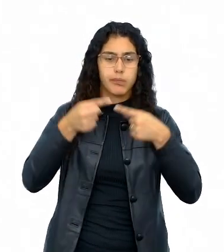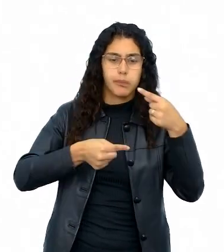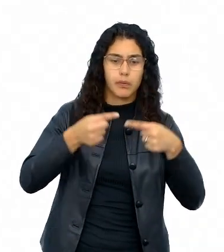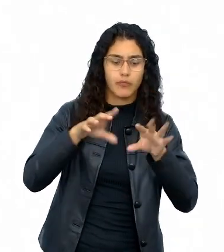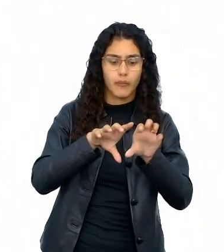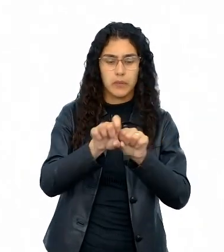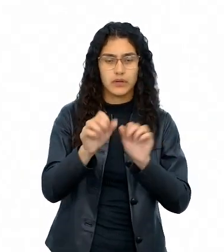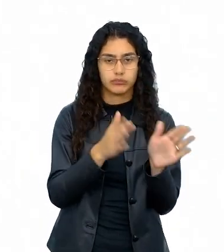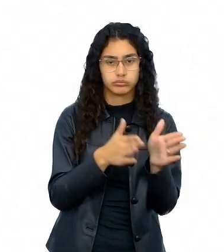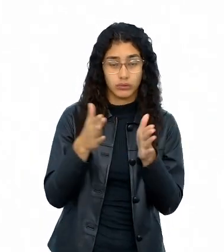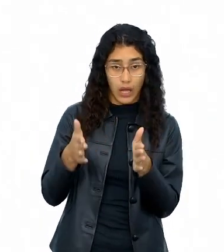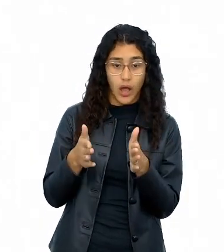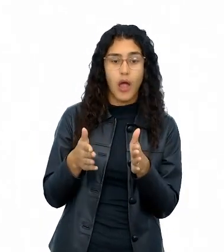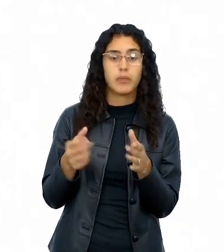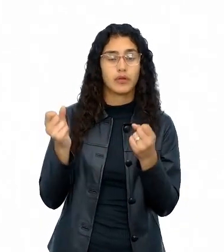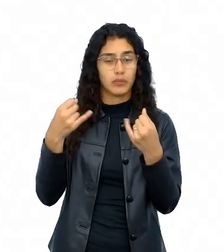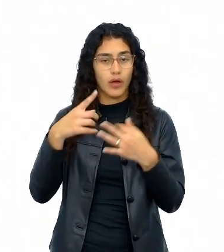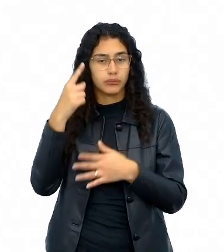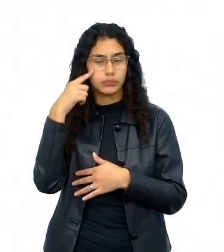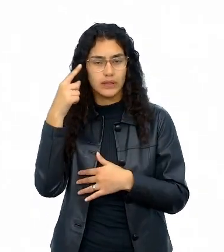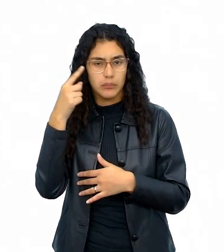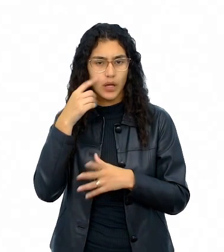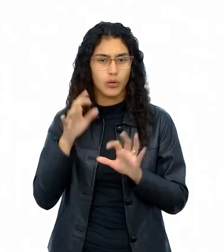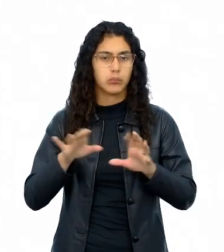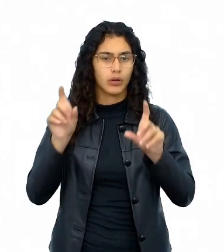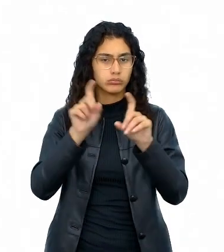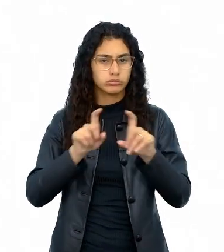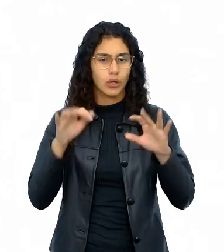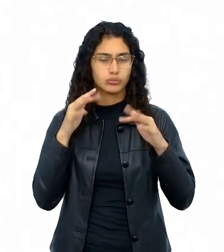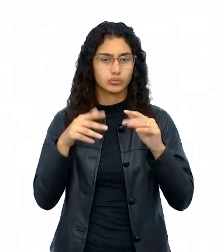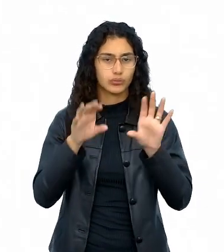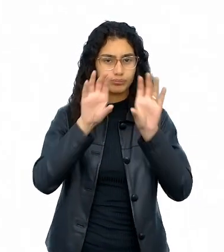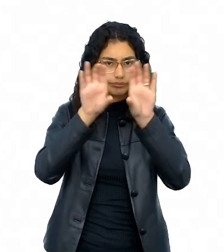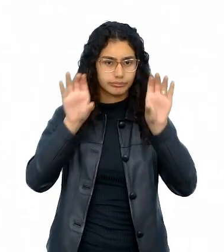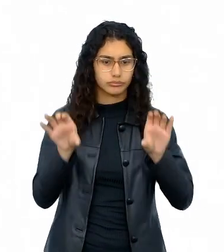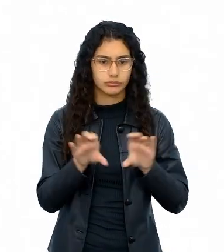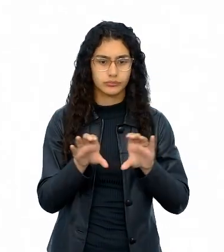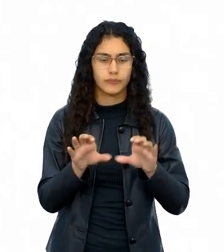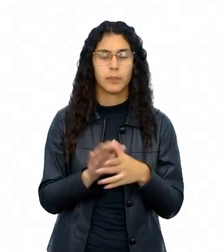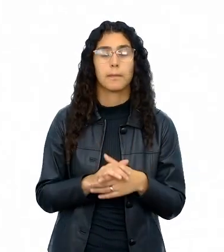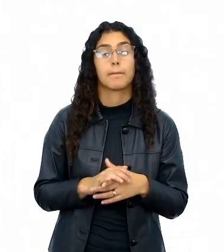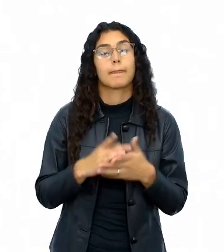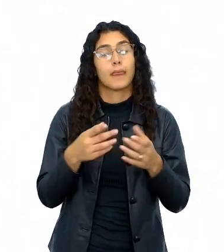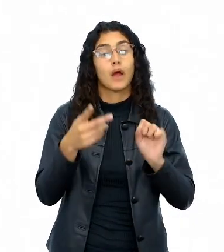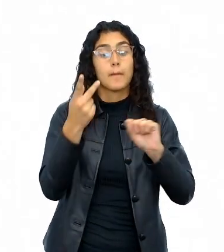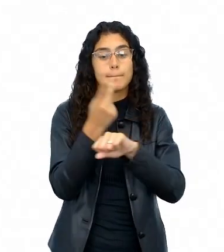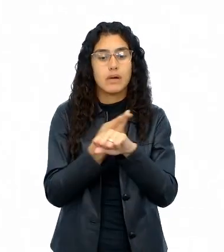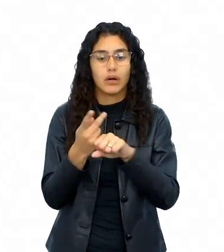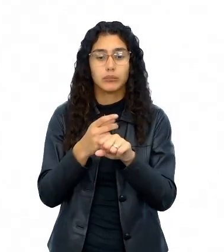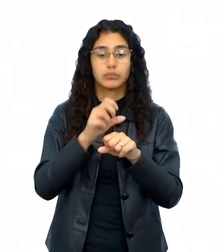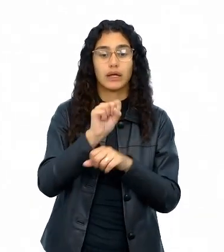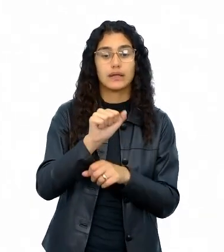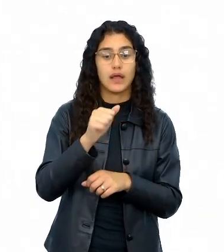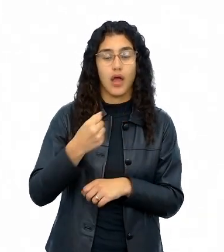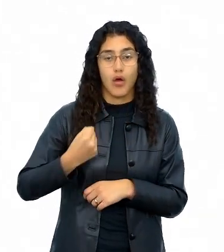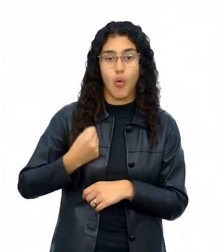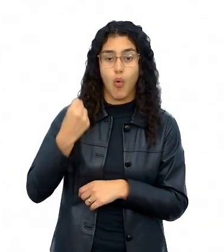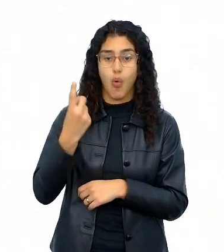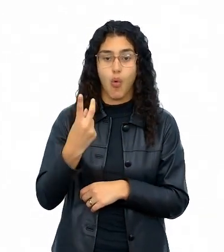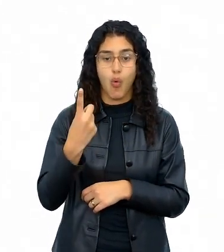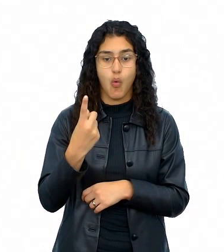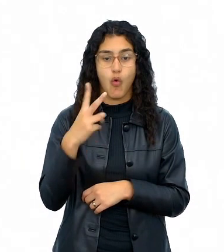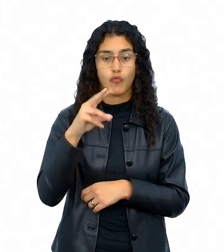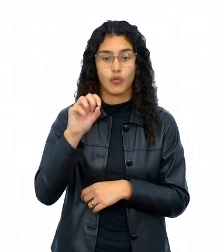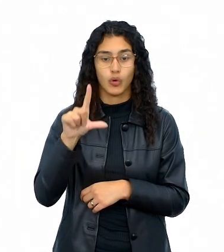na formação de etapa, que falava de pensamento computacional e fluxograma? Fizemos. Exploramos a S1 do volume 2